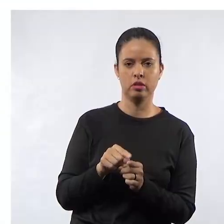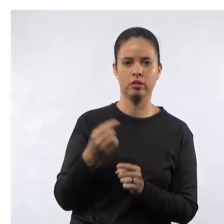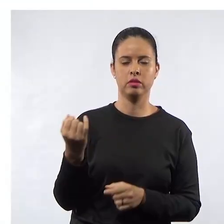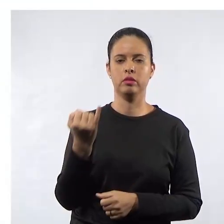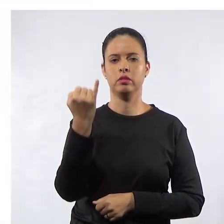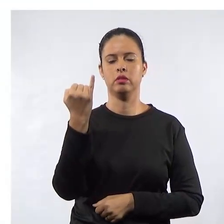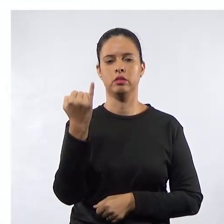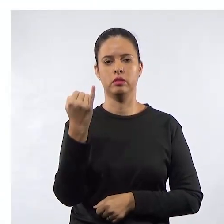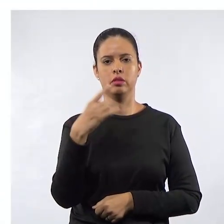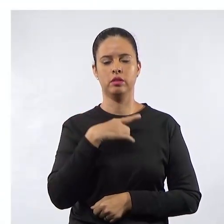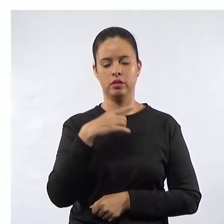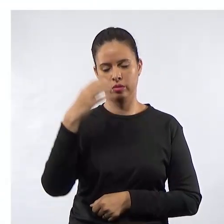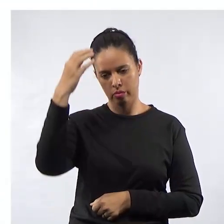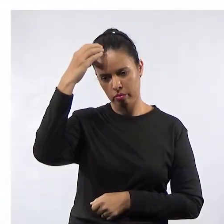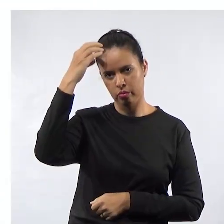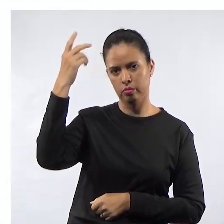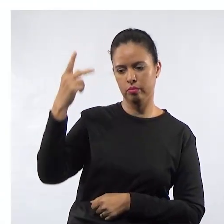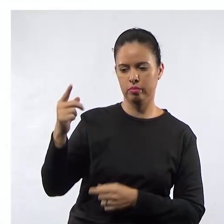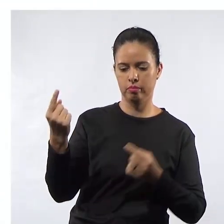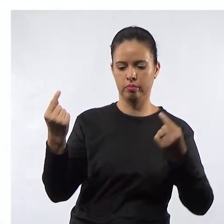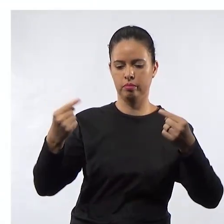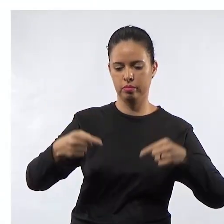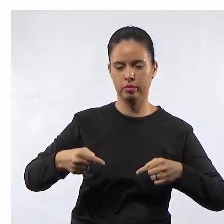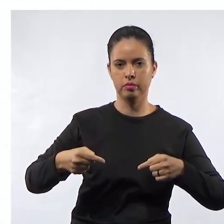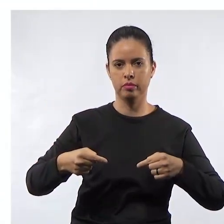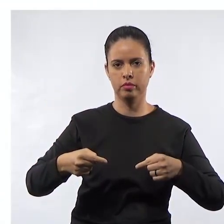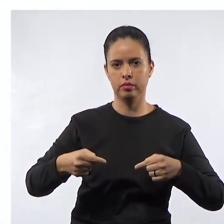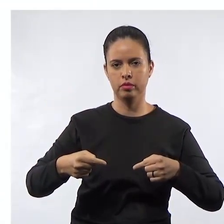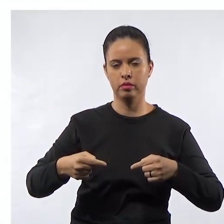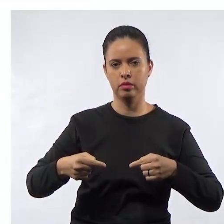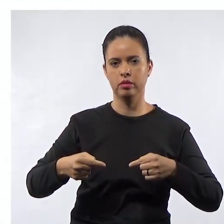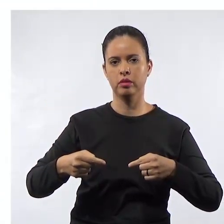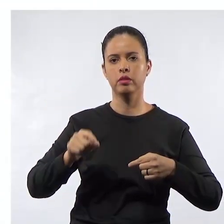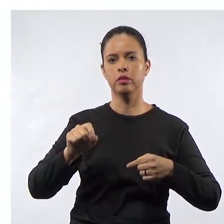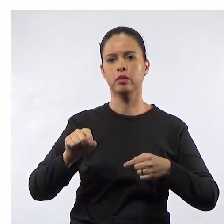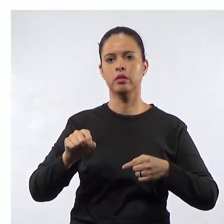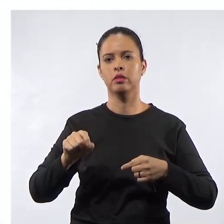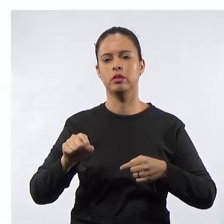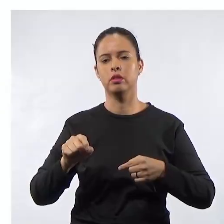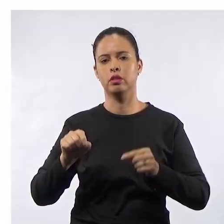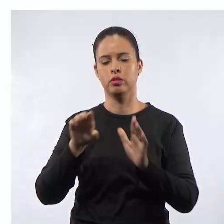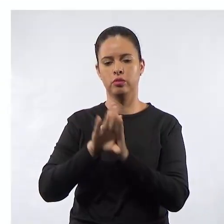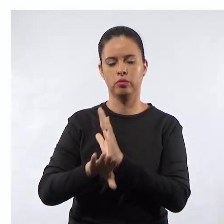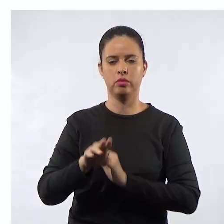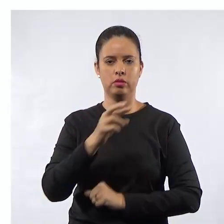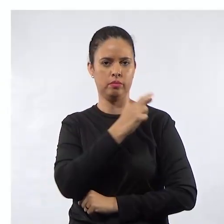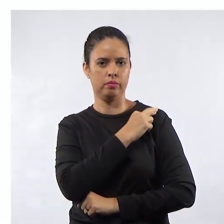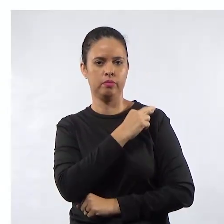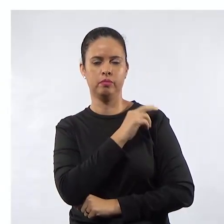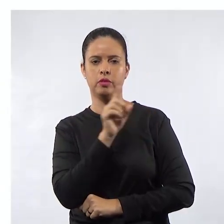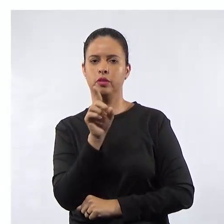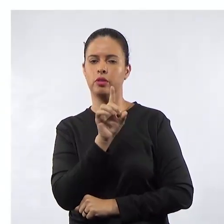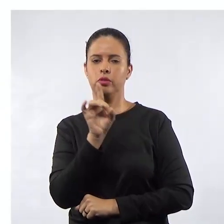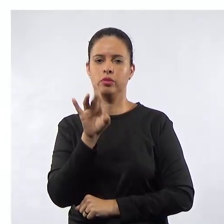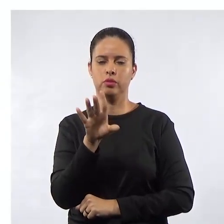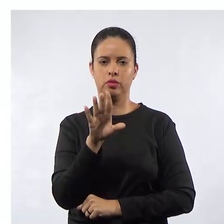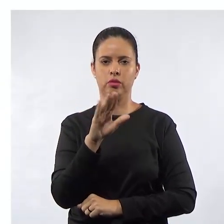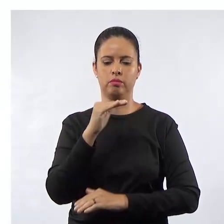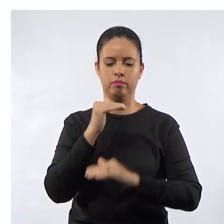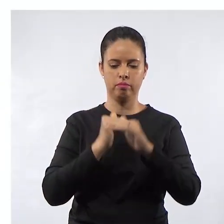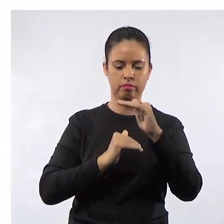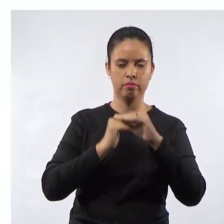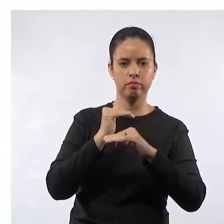você saber que quando tem culpa concorrente, ou seja, de ambas as partes, não vai excluir a responsabilidade, apenas vai dar